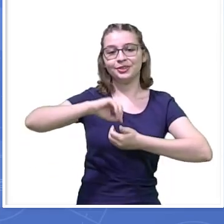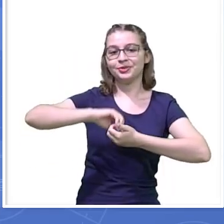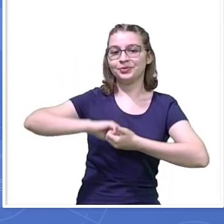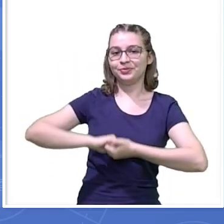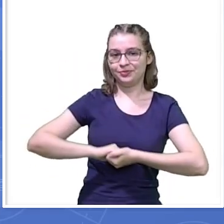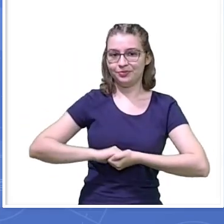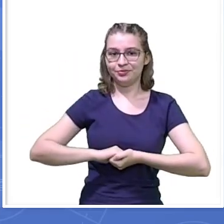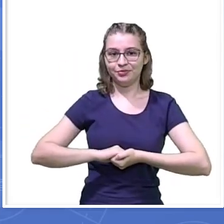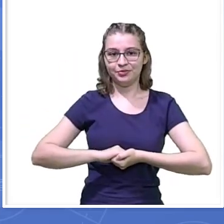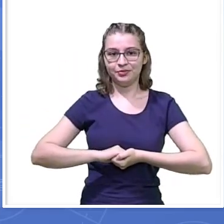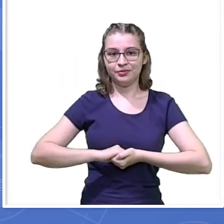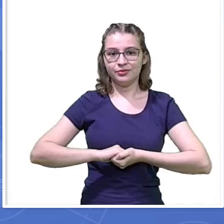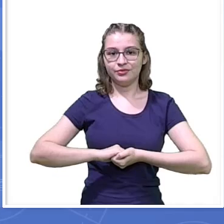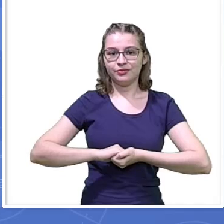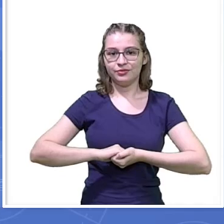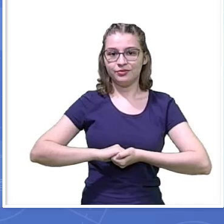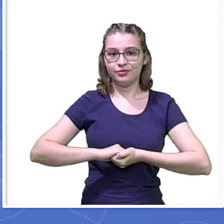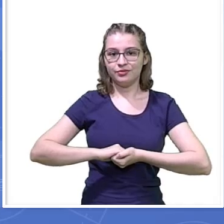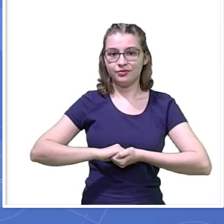logo, direto,